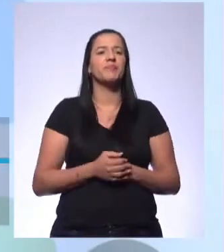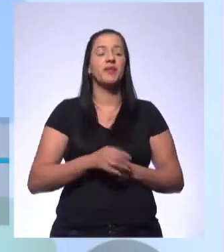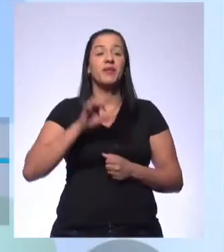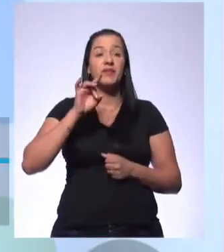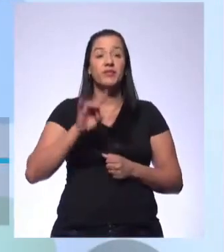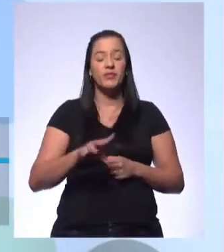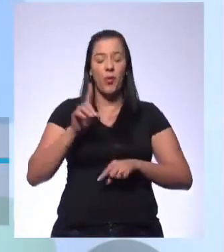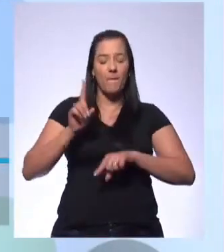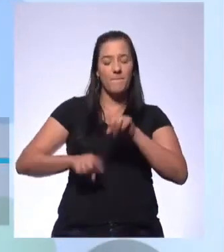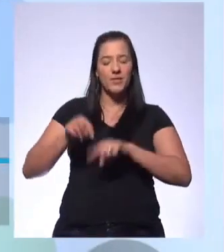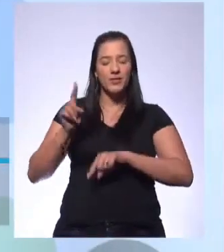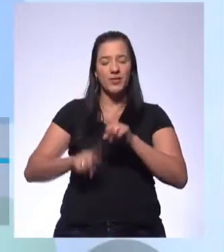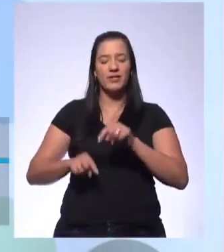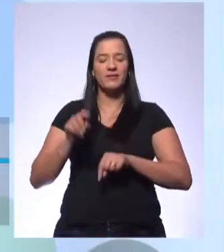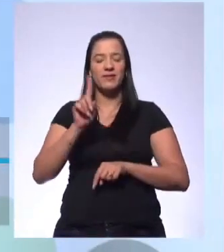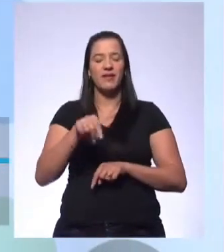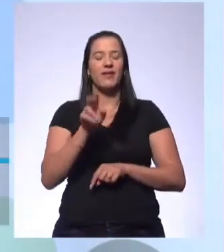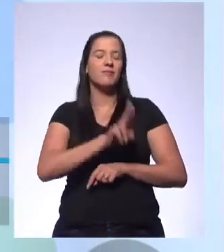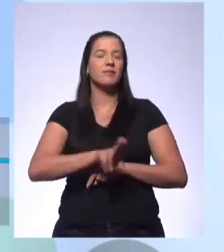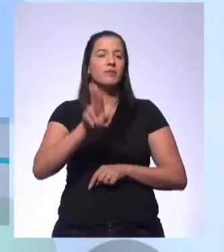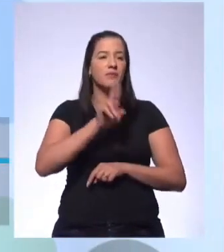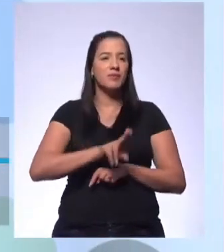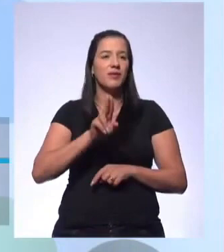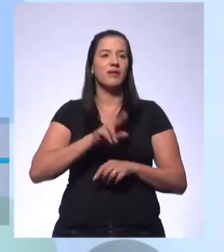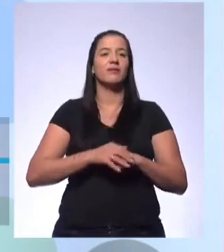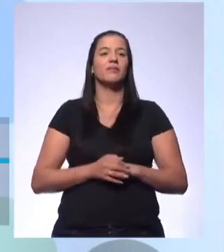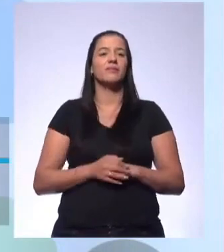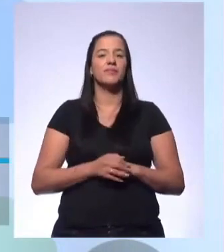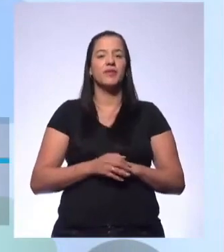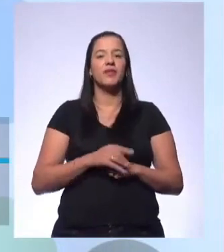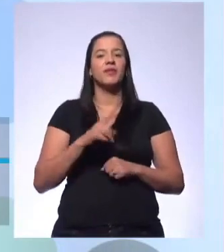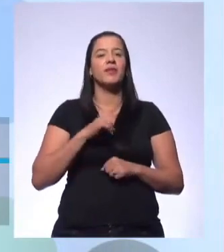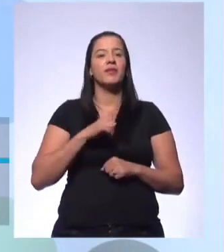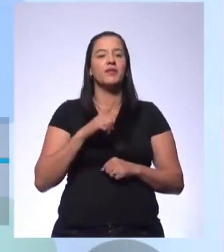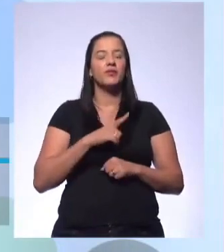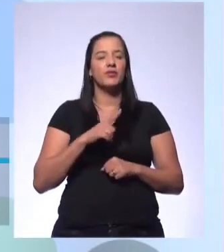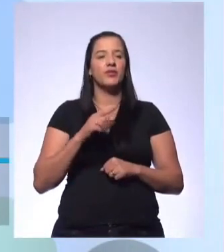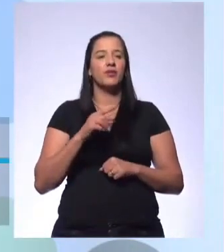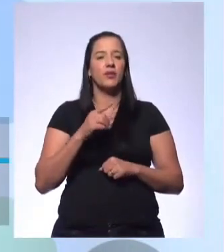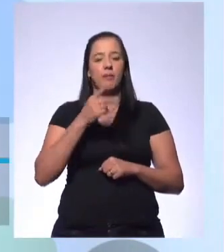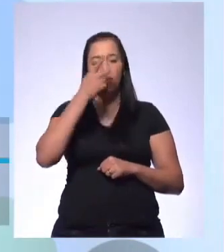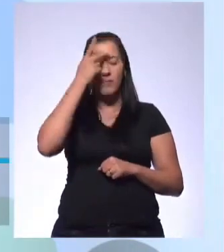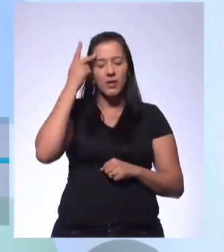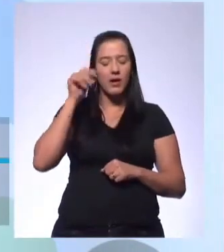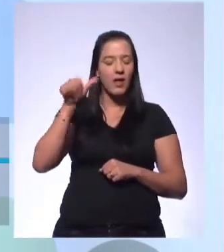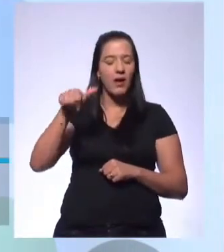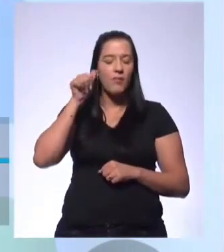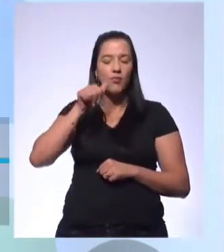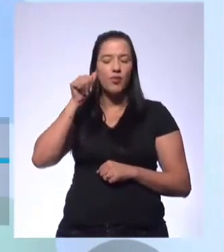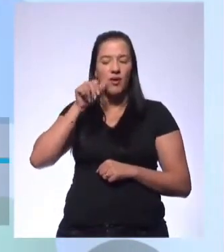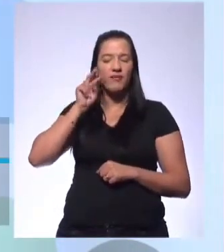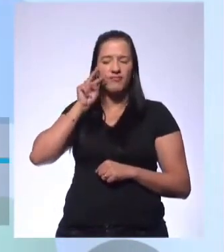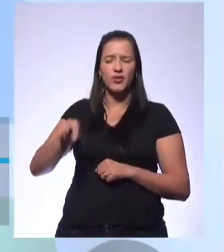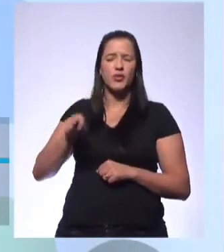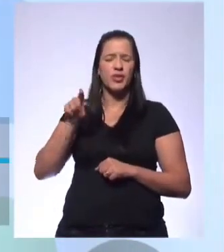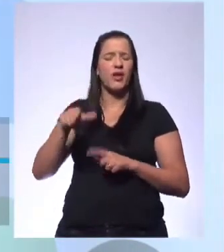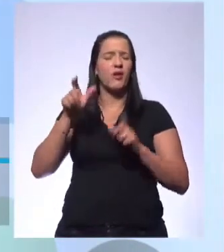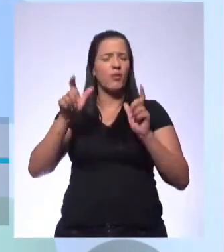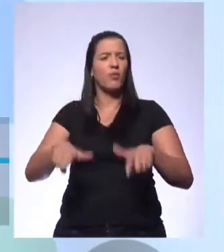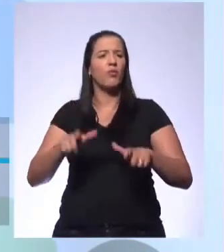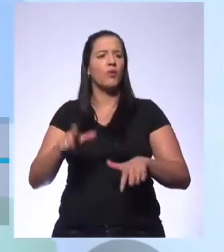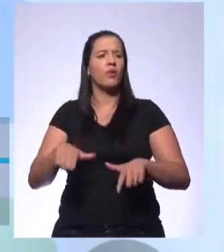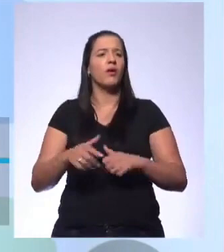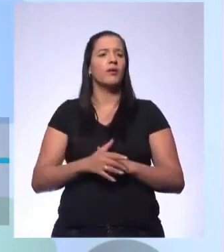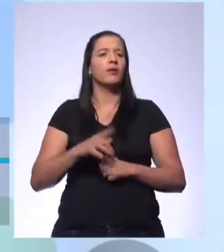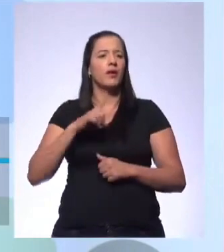para ser usada. E era uma raça inferior, era um ser inferior. E a mulher era vista assim, ali era o lugar dela, era o lugar